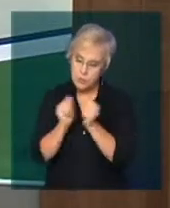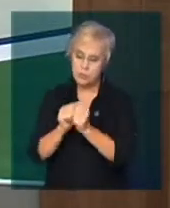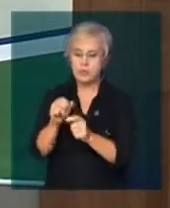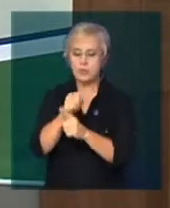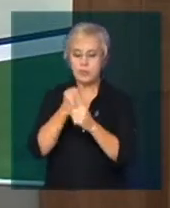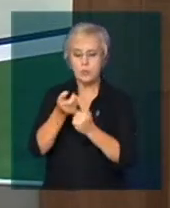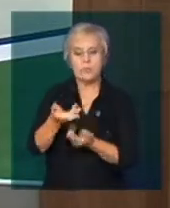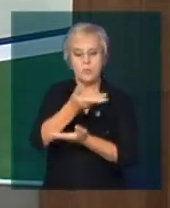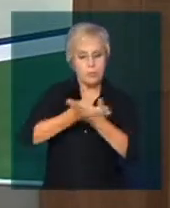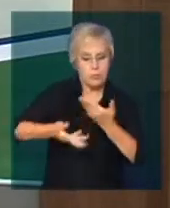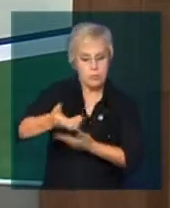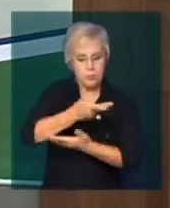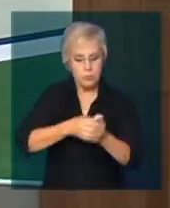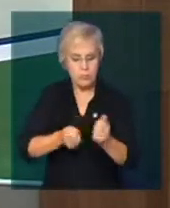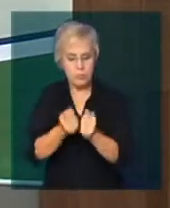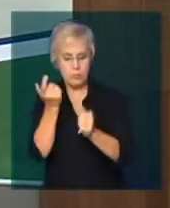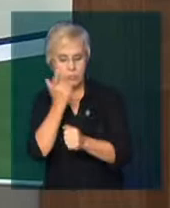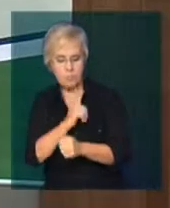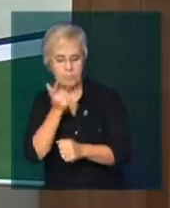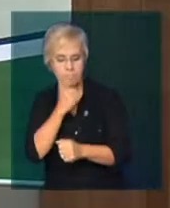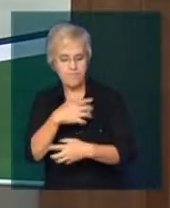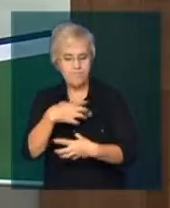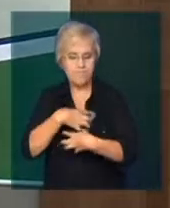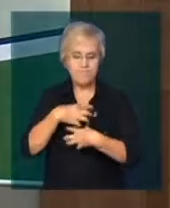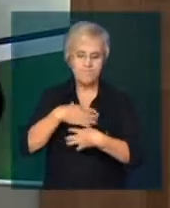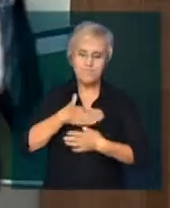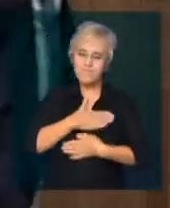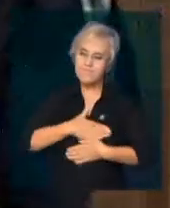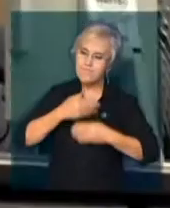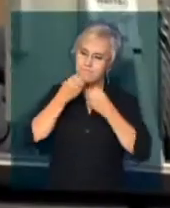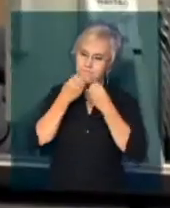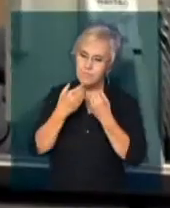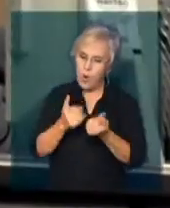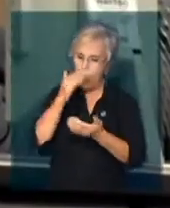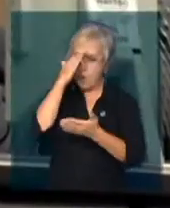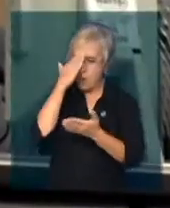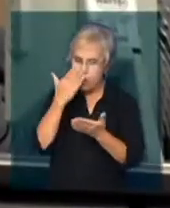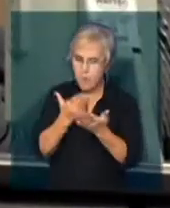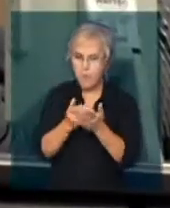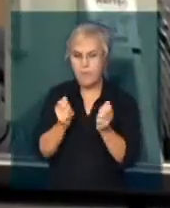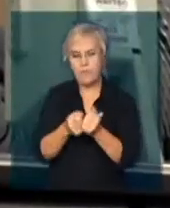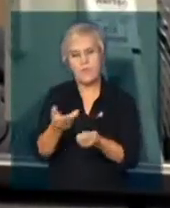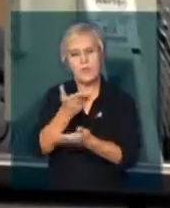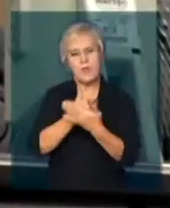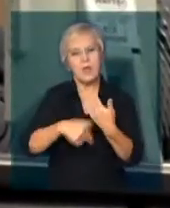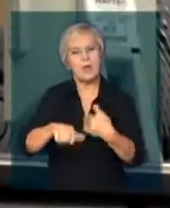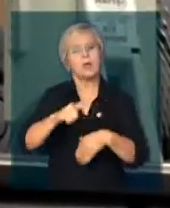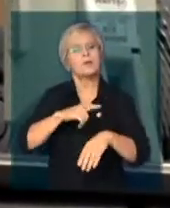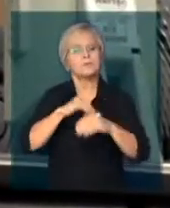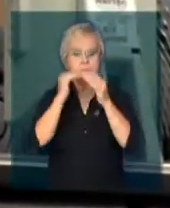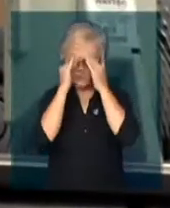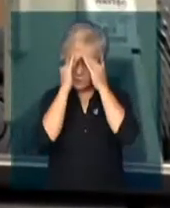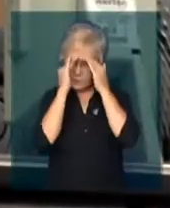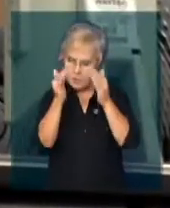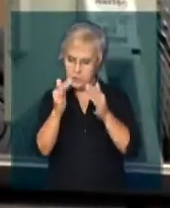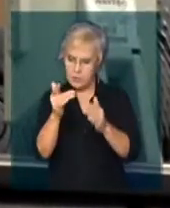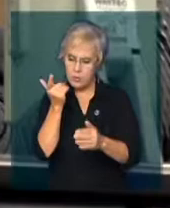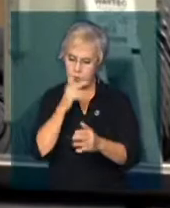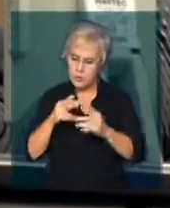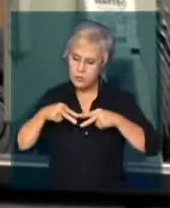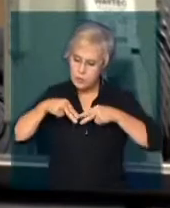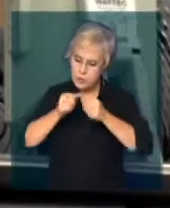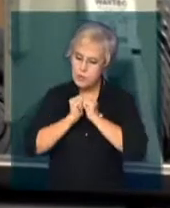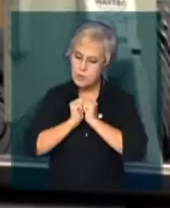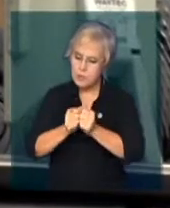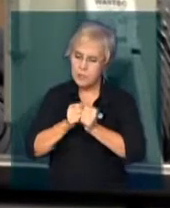para ganhar a sua simpatia, a sua afeição, o seu respeito e poder marchar em comunhão,